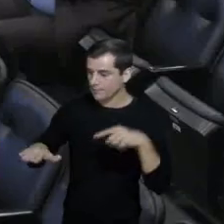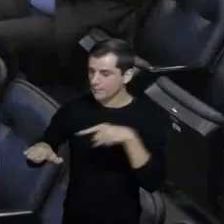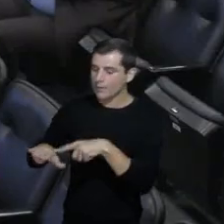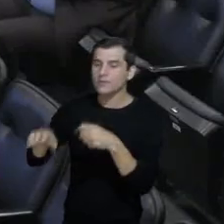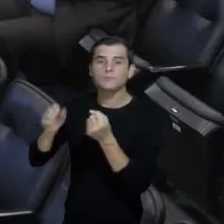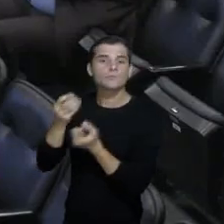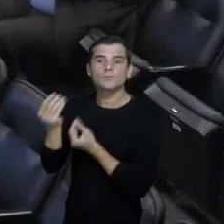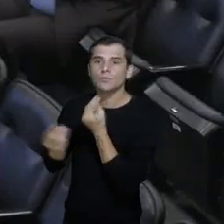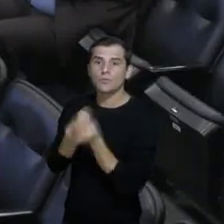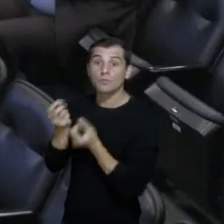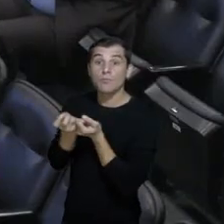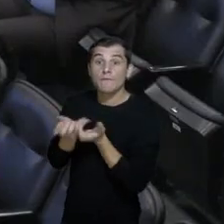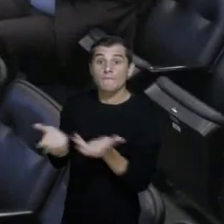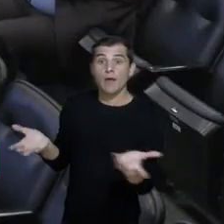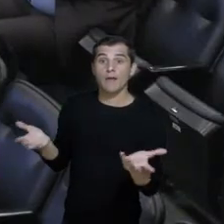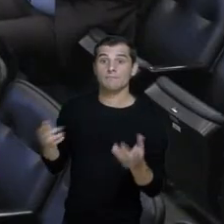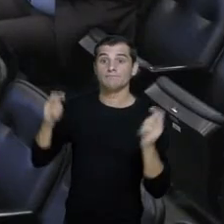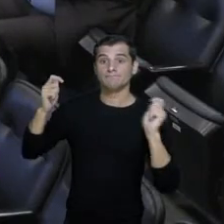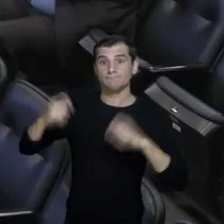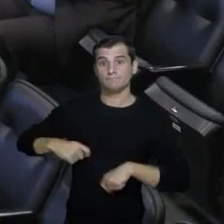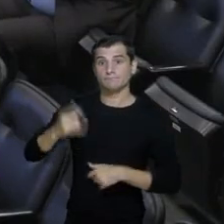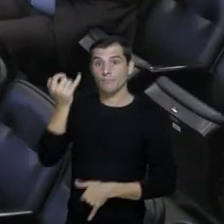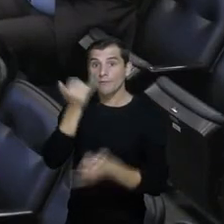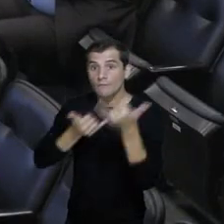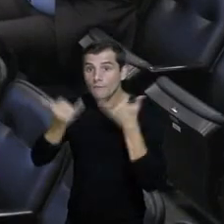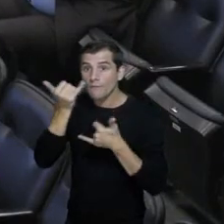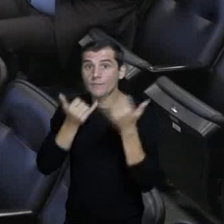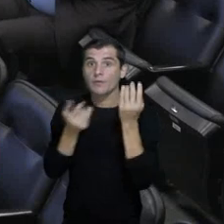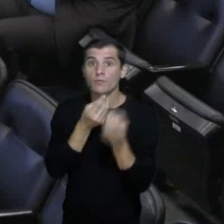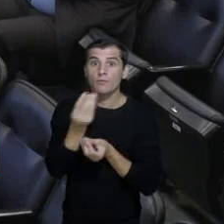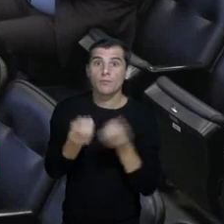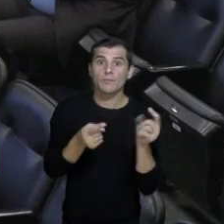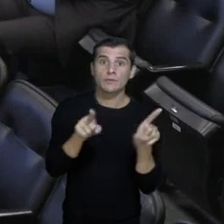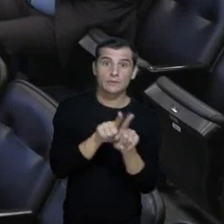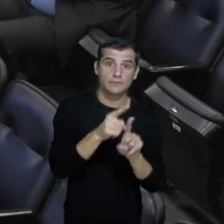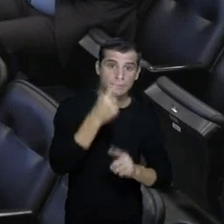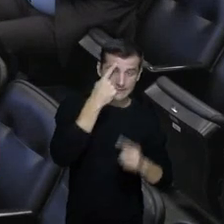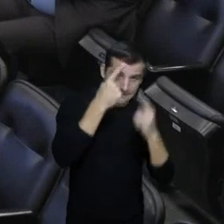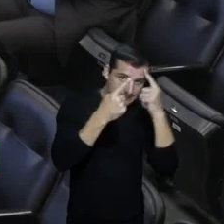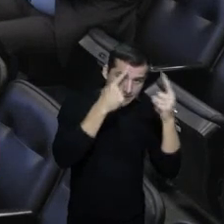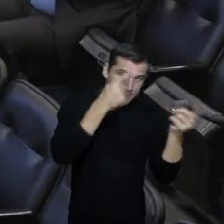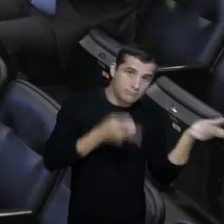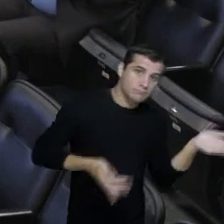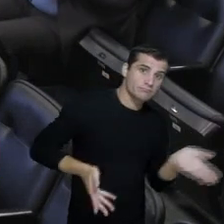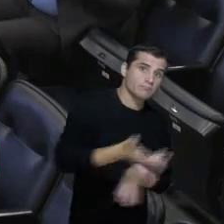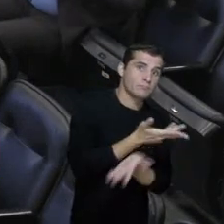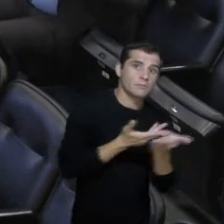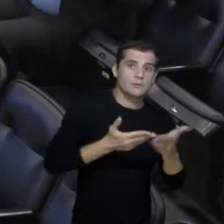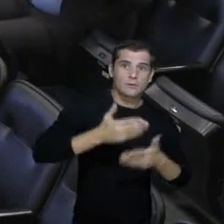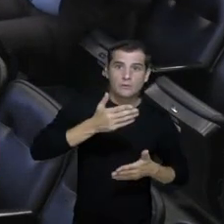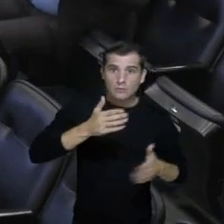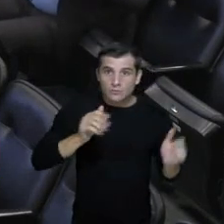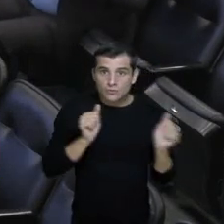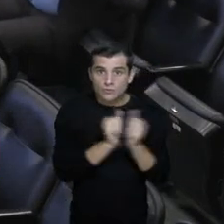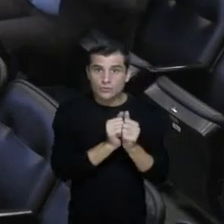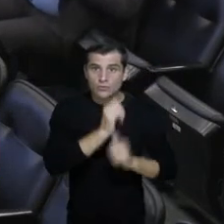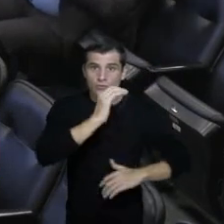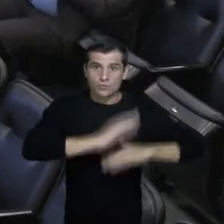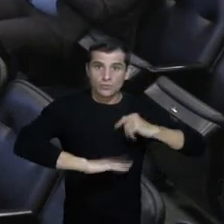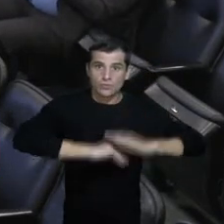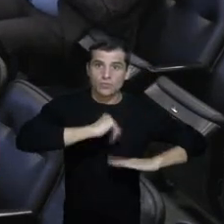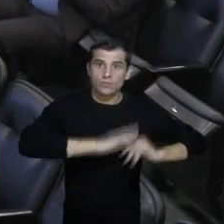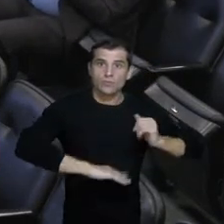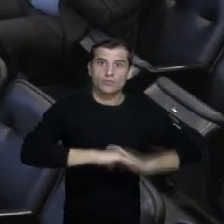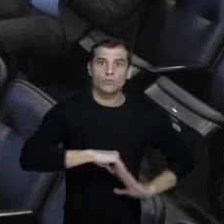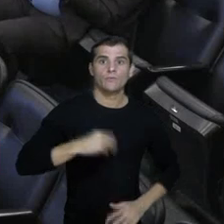capacitar de receber informação de trocar ideias e construir isso juntos porque ninguém chegou aqui vai dar a fórmula mágica do que